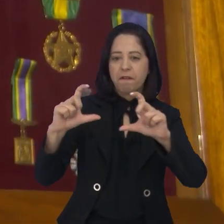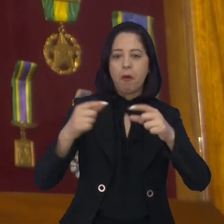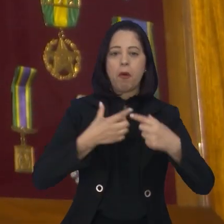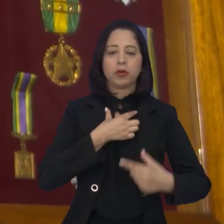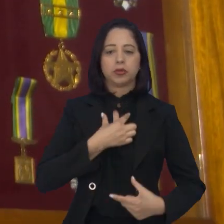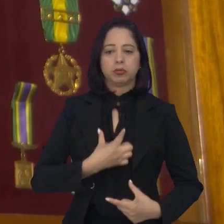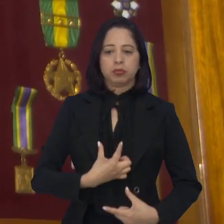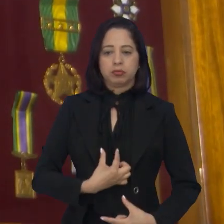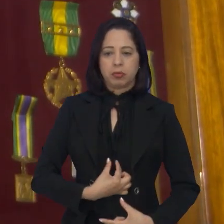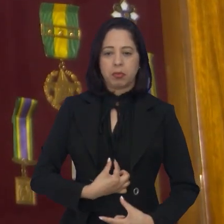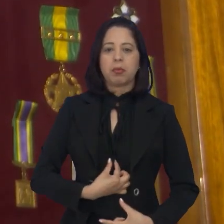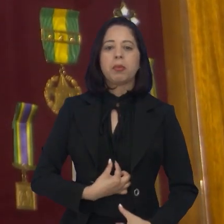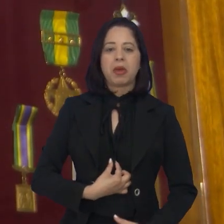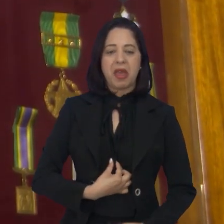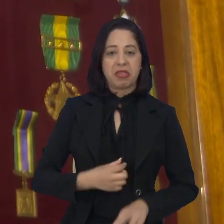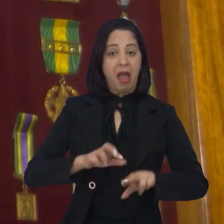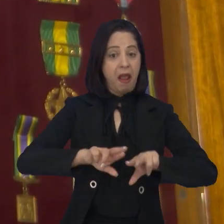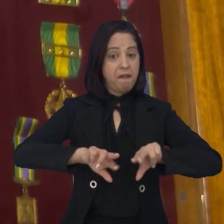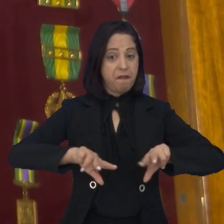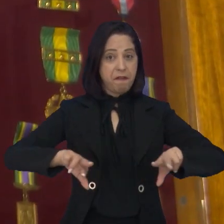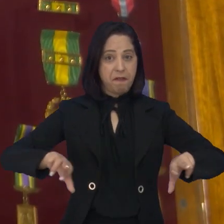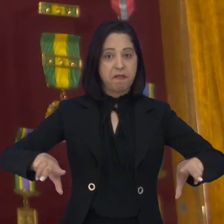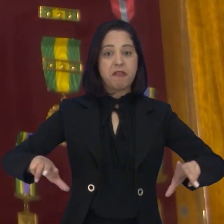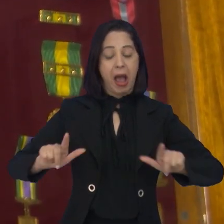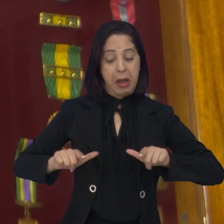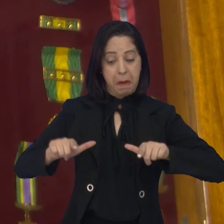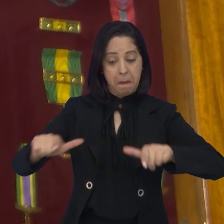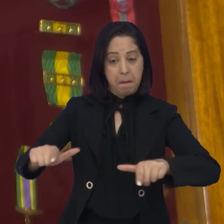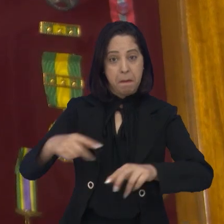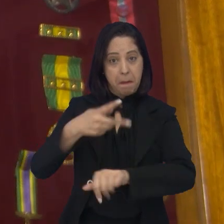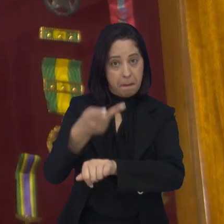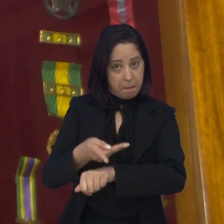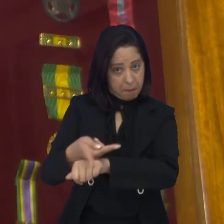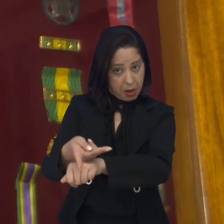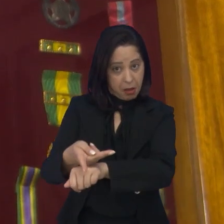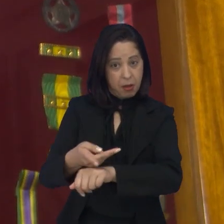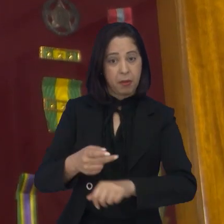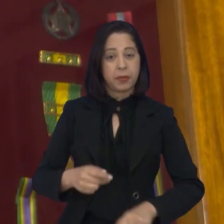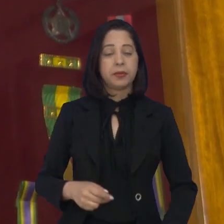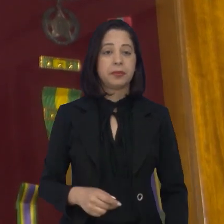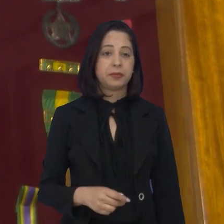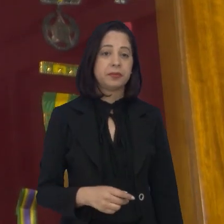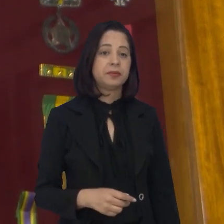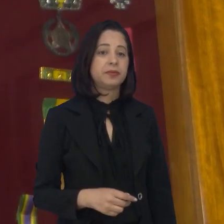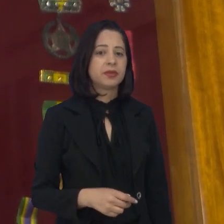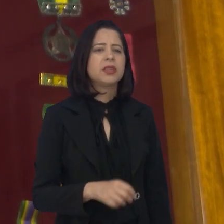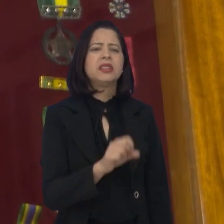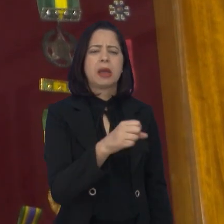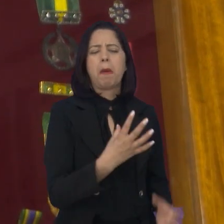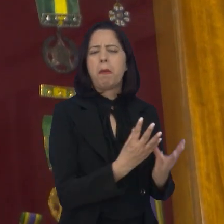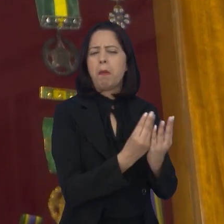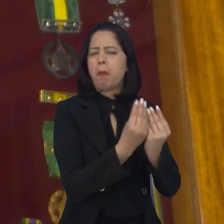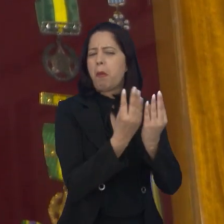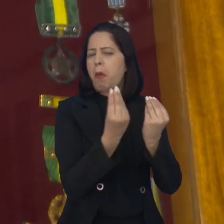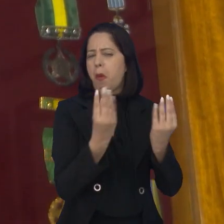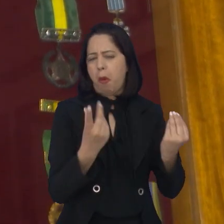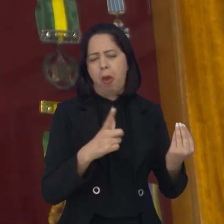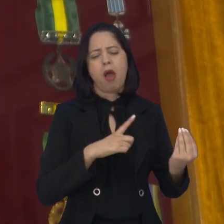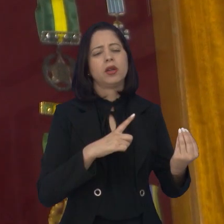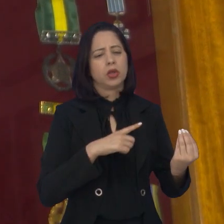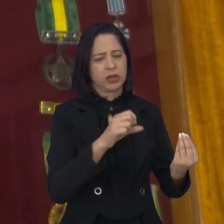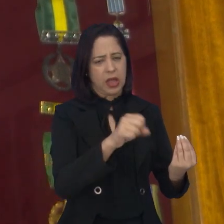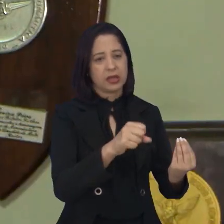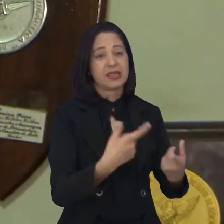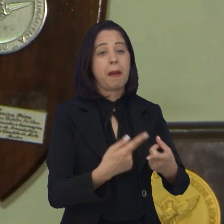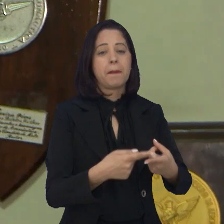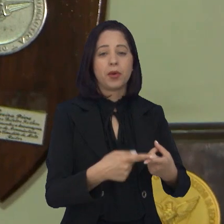Durante toda a sua carreira são várias medalhas, vários títulos, diplomas, né? Eu tenho muitos,